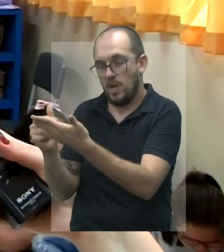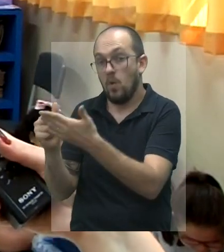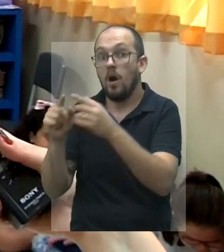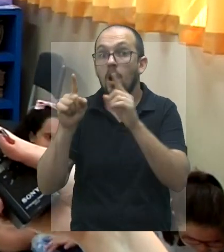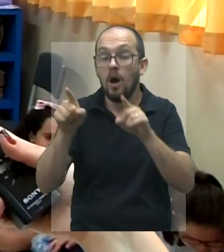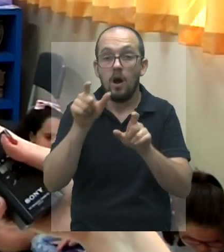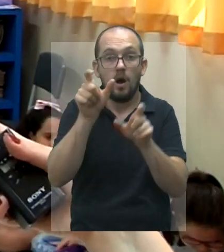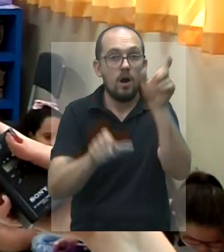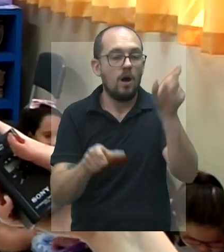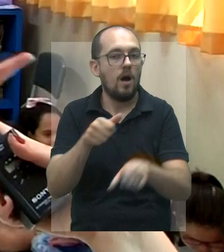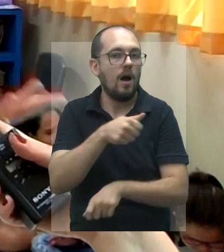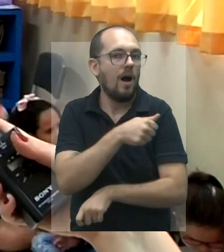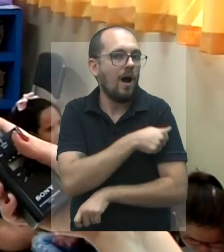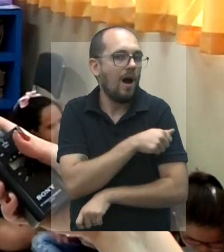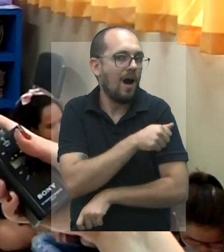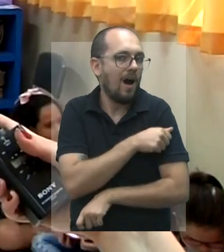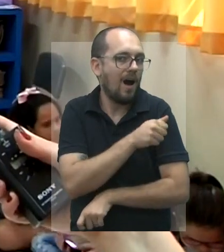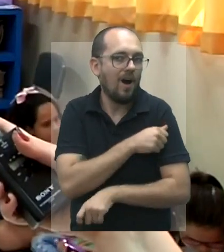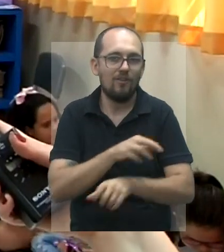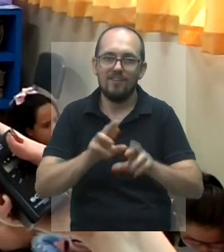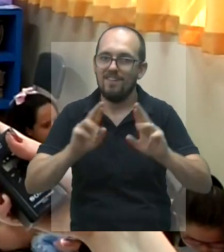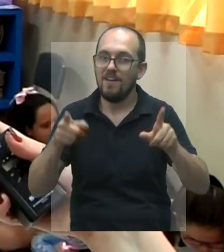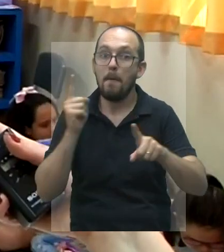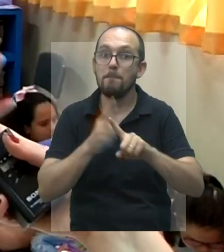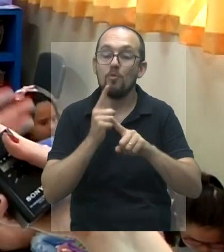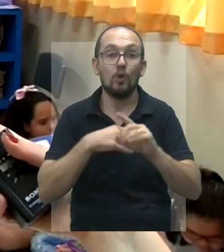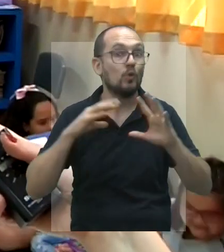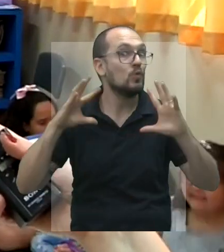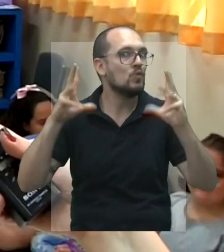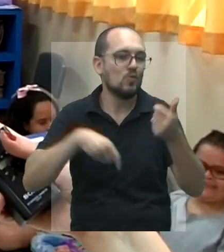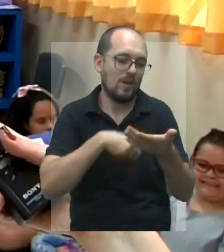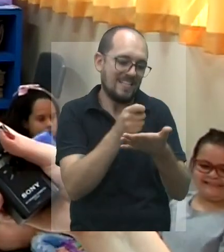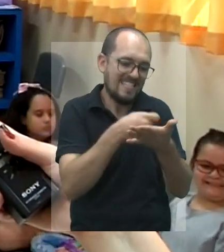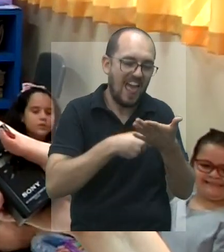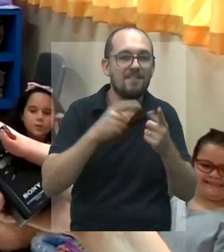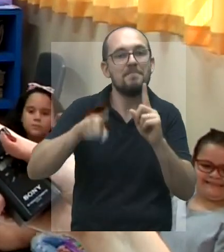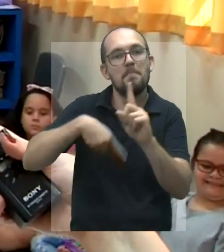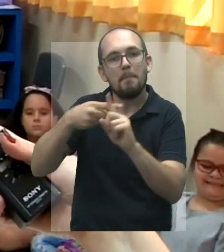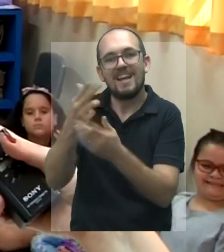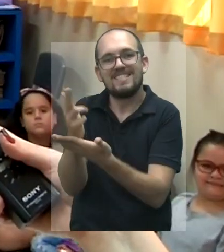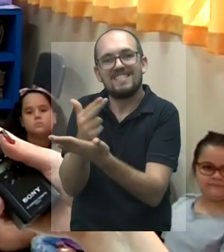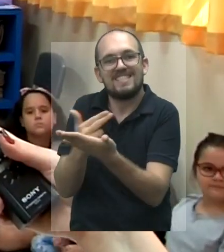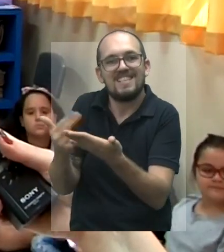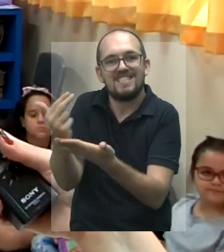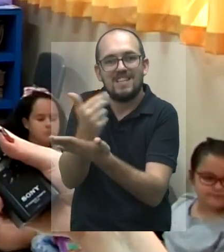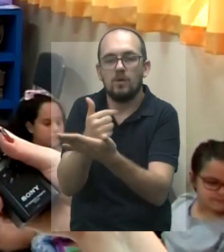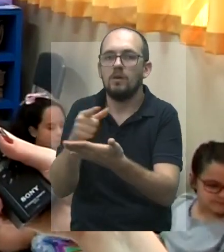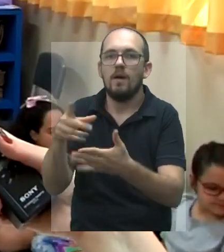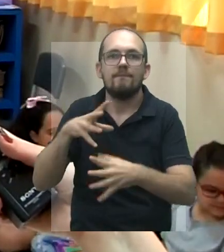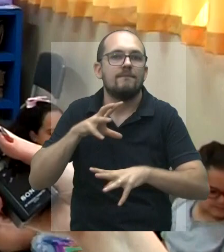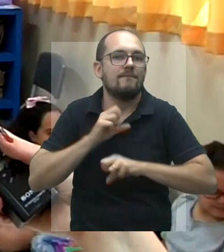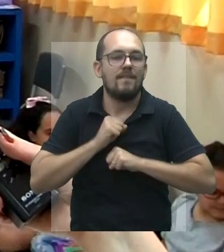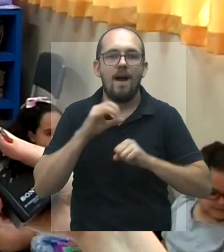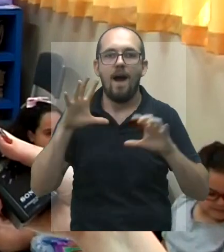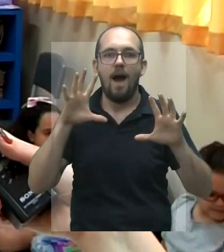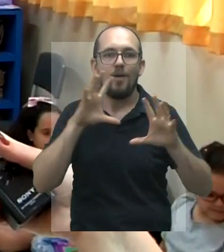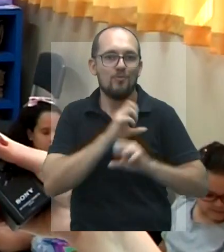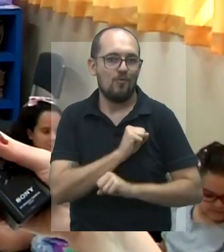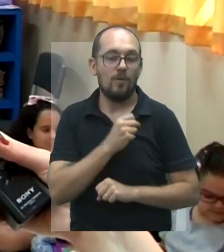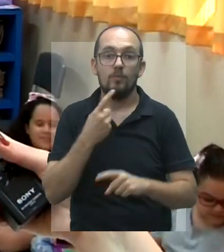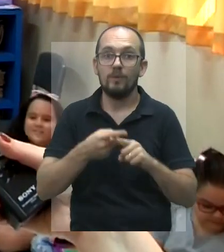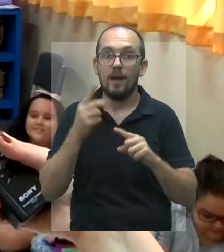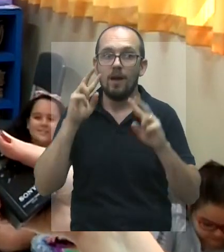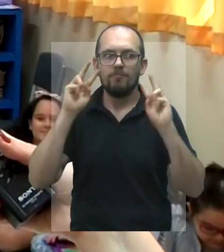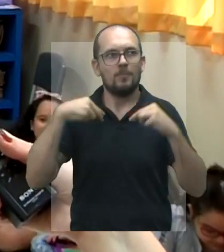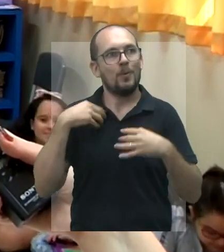vários livros, são dois, o autor e o ilustrador. E eles eram tudo, né? Então foi muito importante para eles isso. E eles se